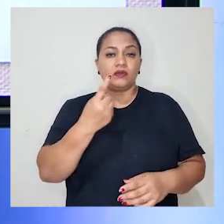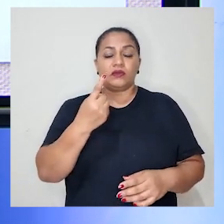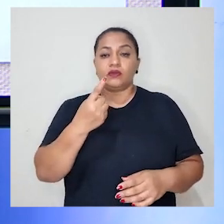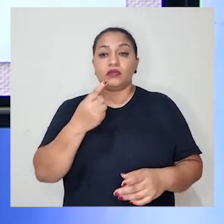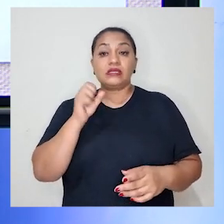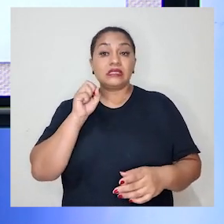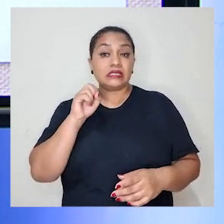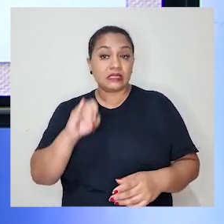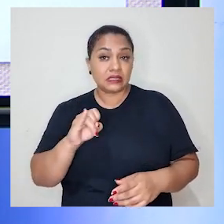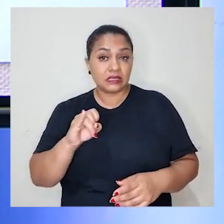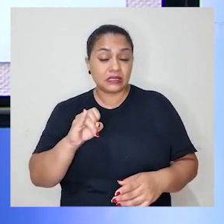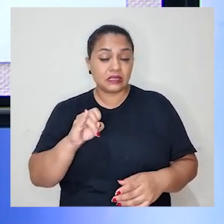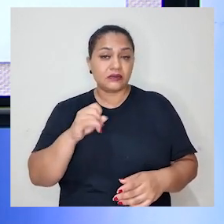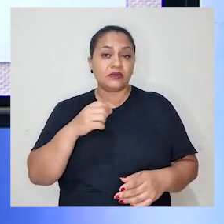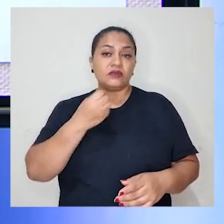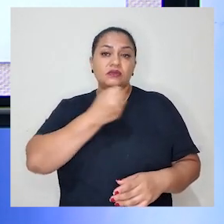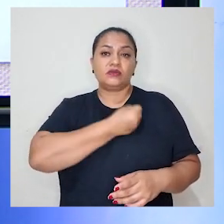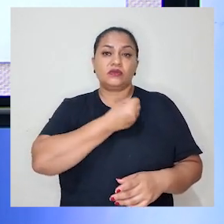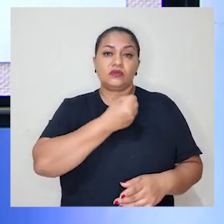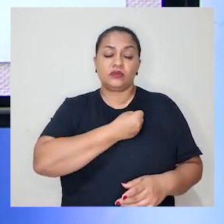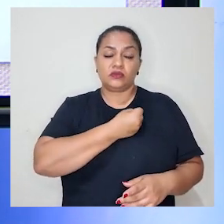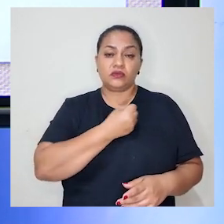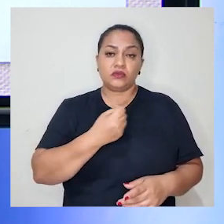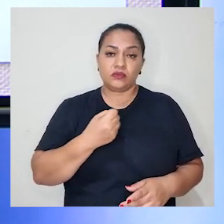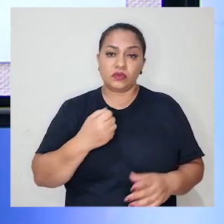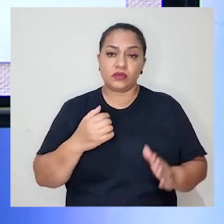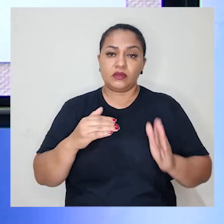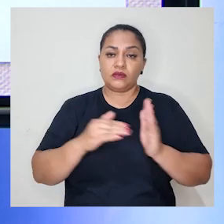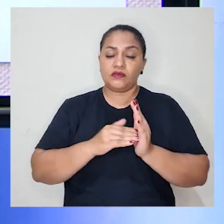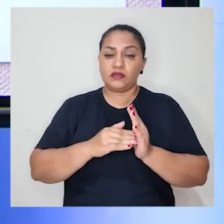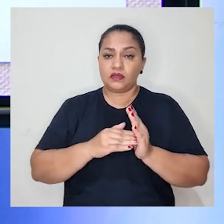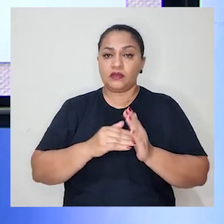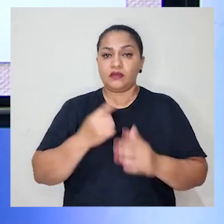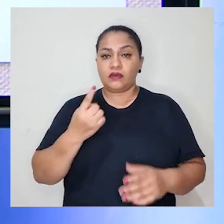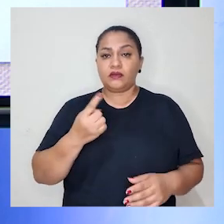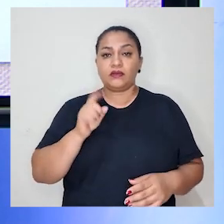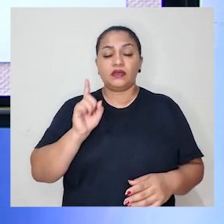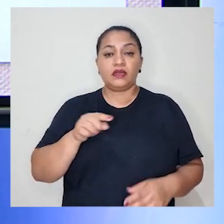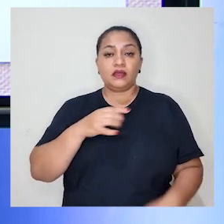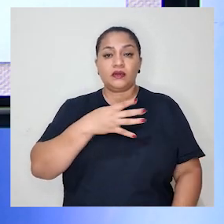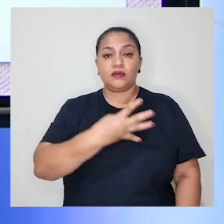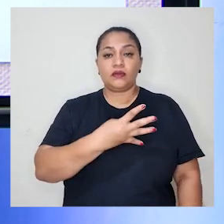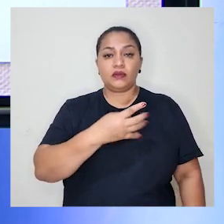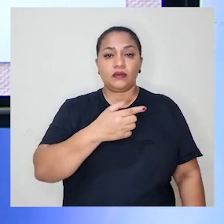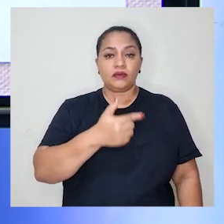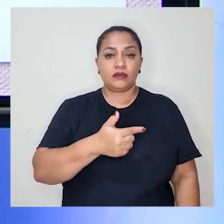2. Se fosse terminado em 1, seria